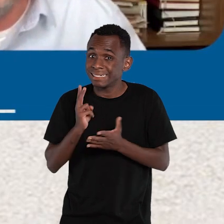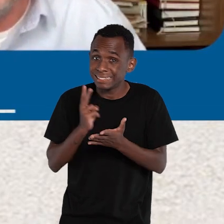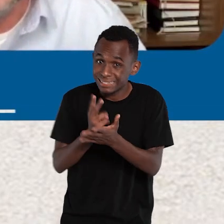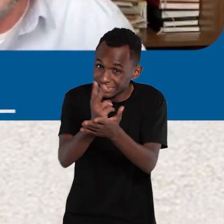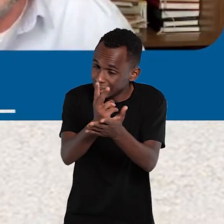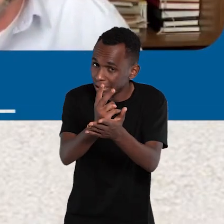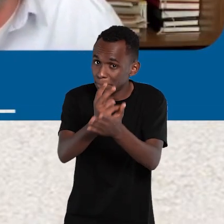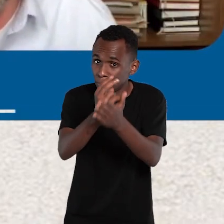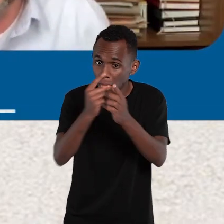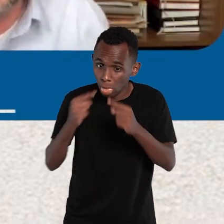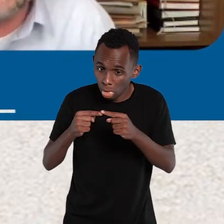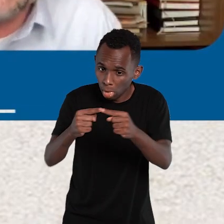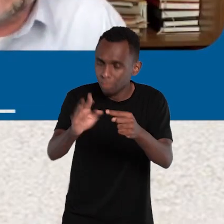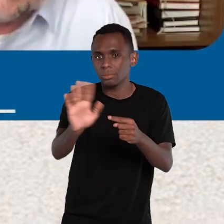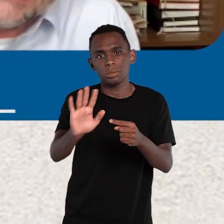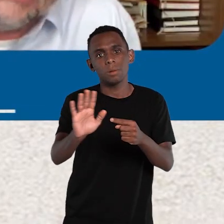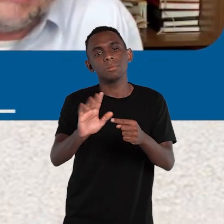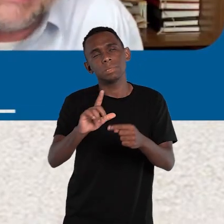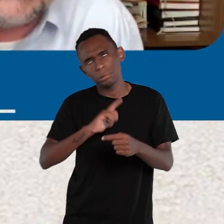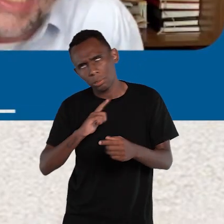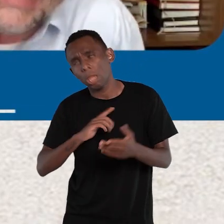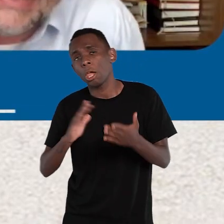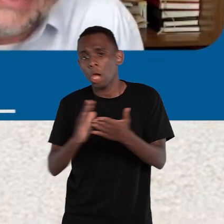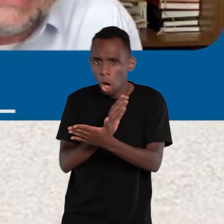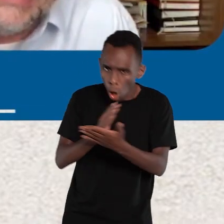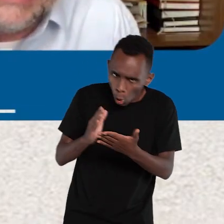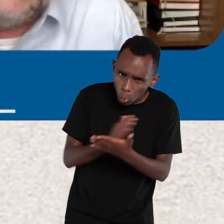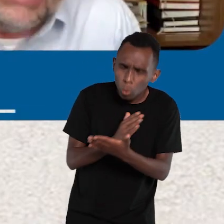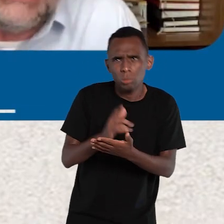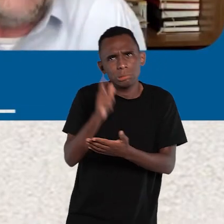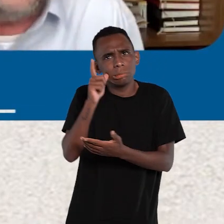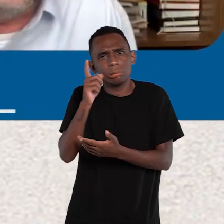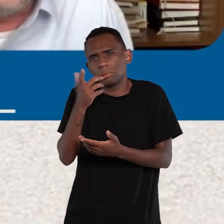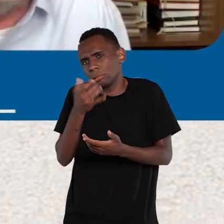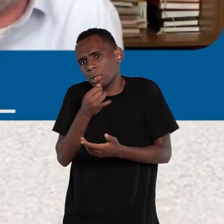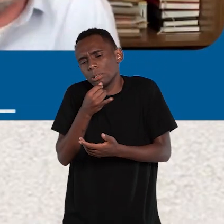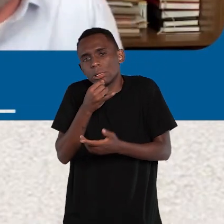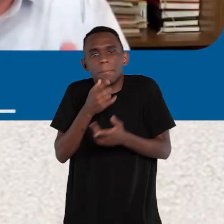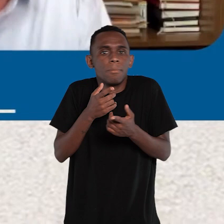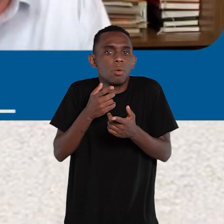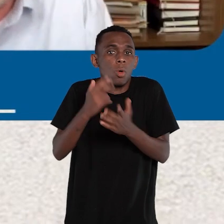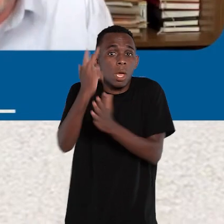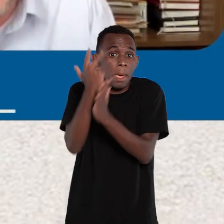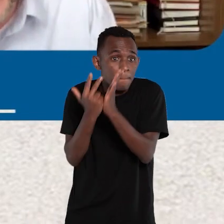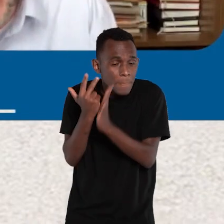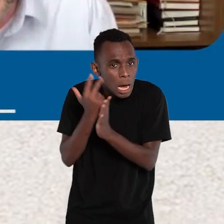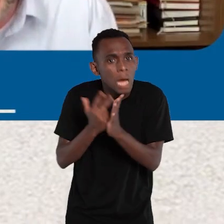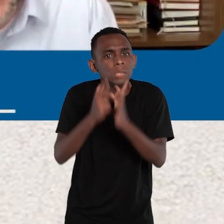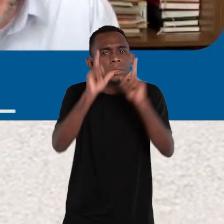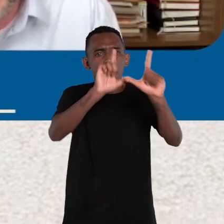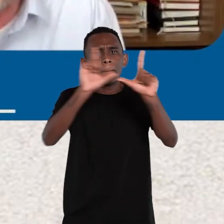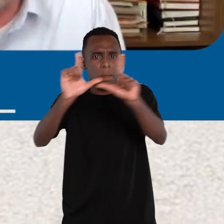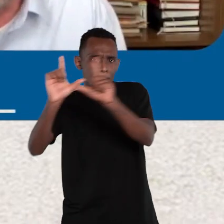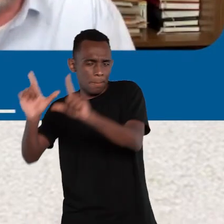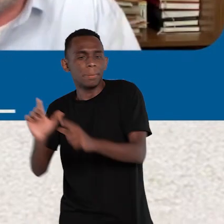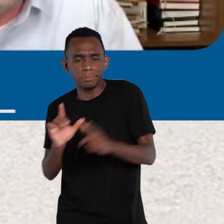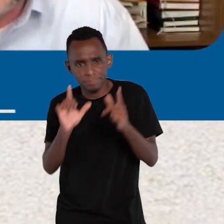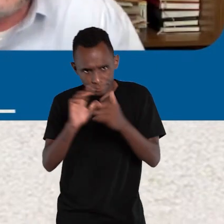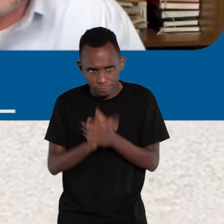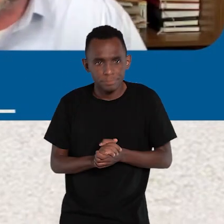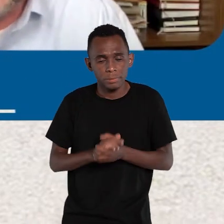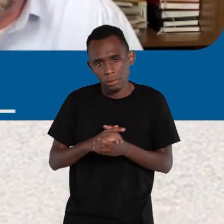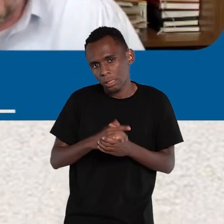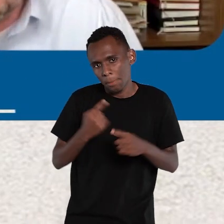Nem sempre. Nem sempre. Existe uma sintaxe cinematográfica, evidentemente, assim como existe uma sintaxe literária, evidentemente. E